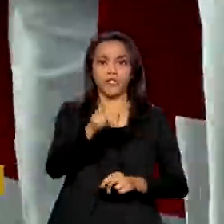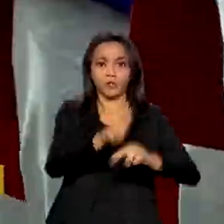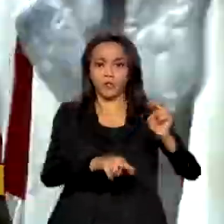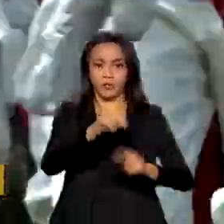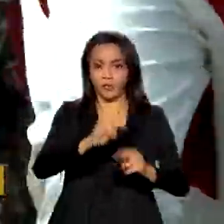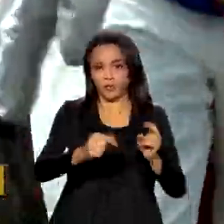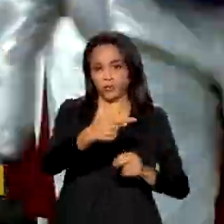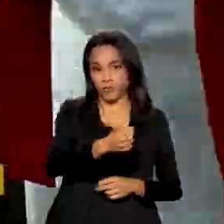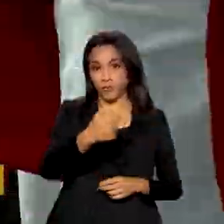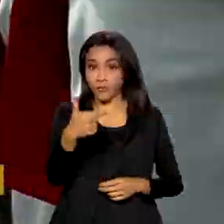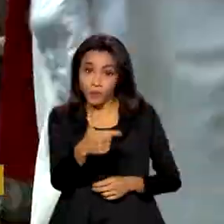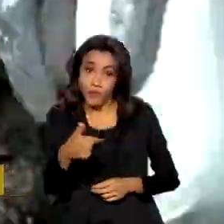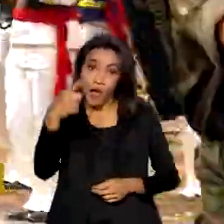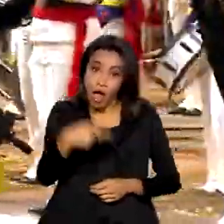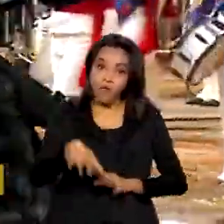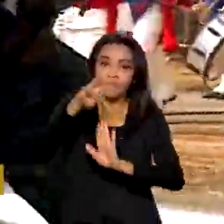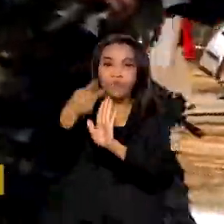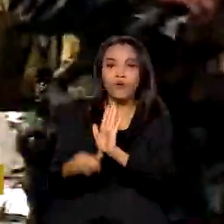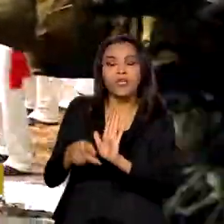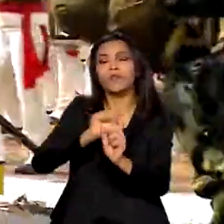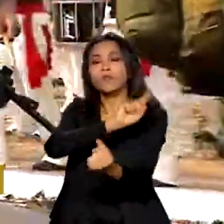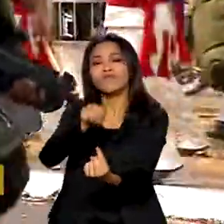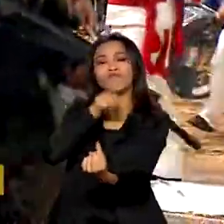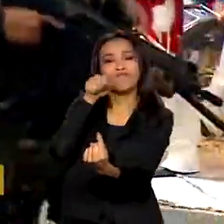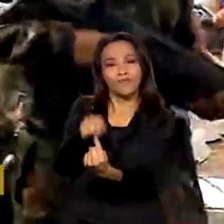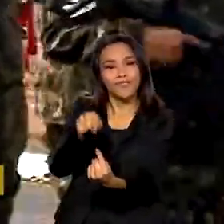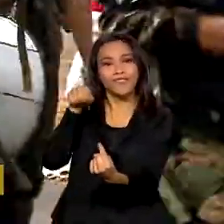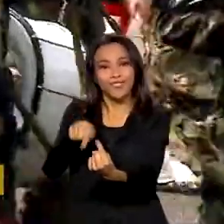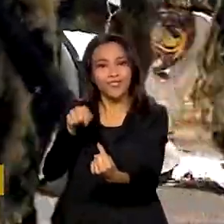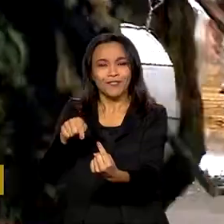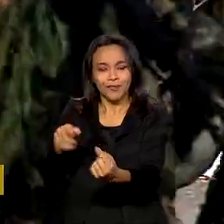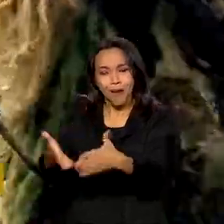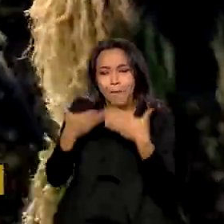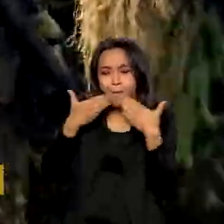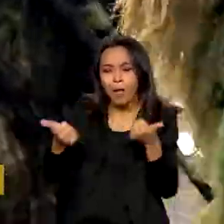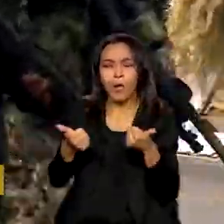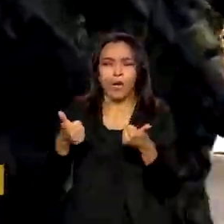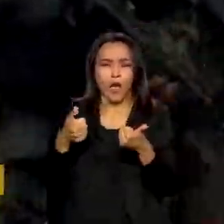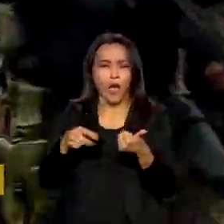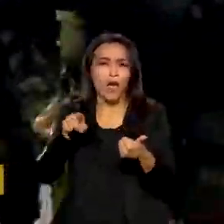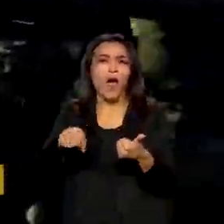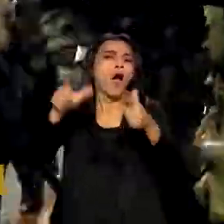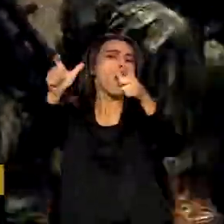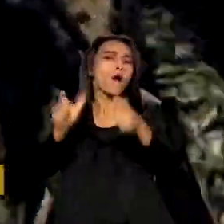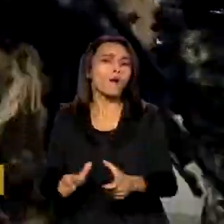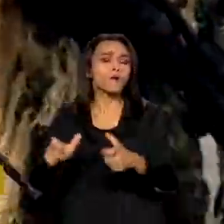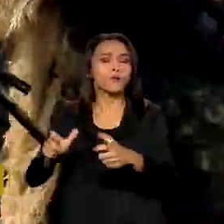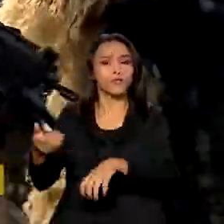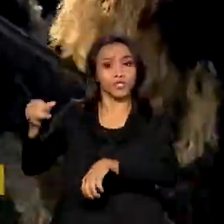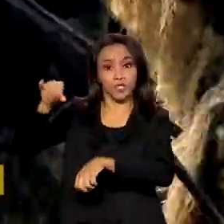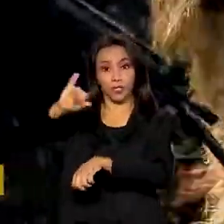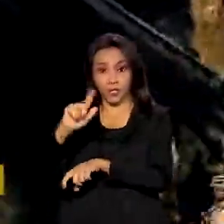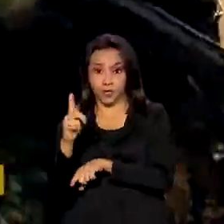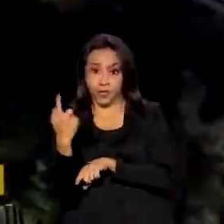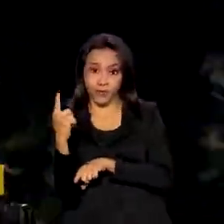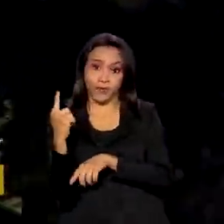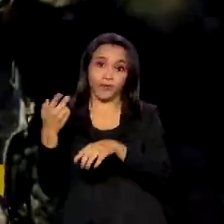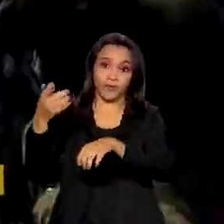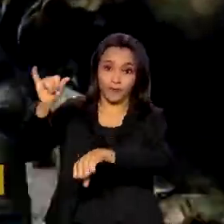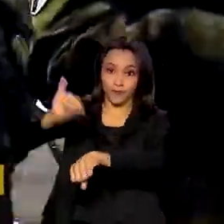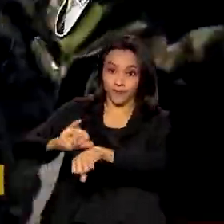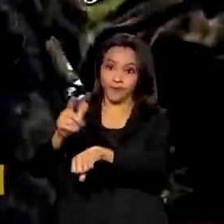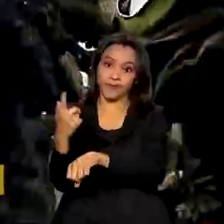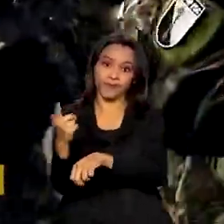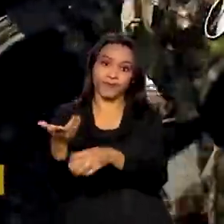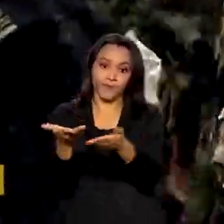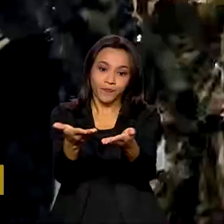2002, como parte do projeto de reestruturação da Força Terrestre, com sede em Goiânia. É subordinado ao Comando